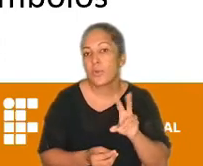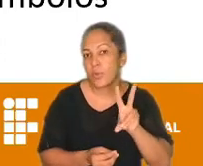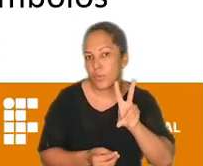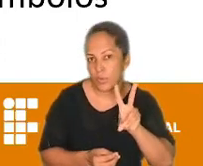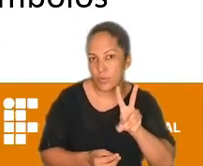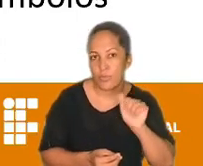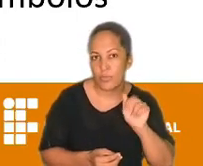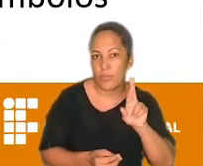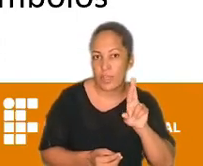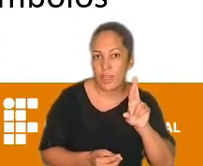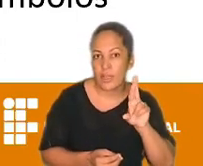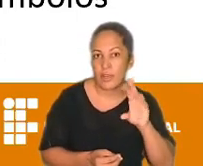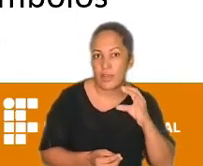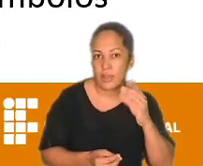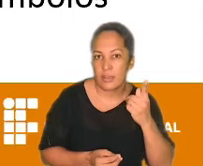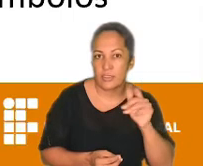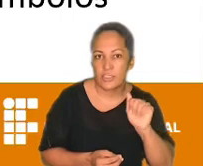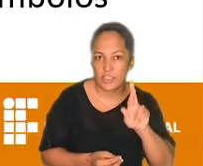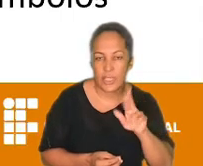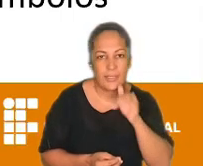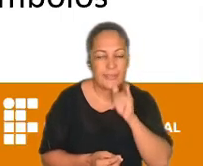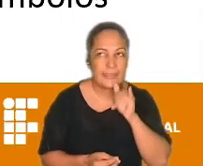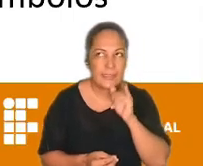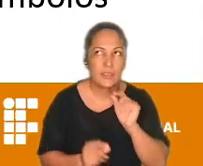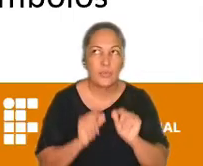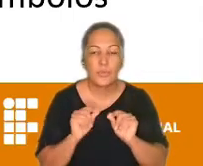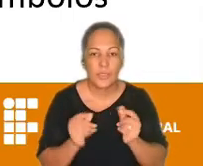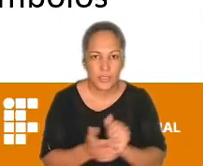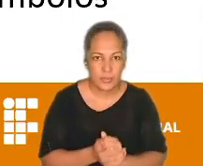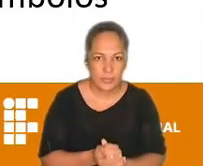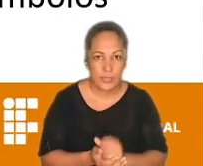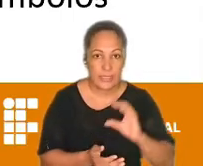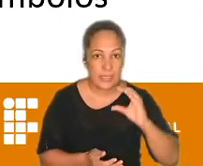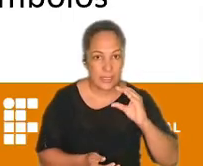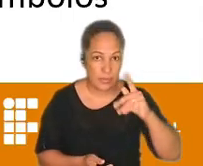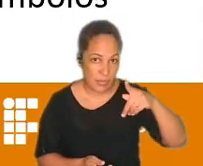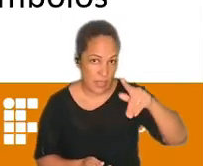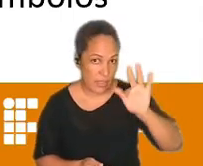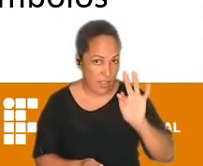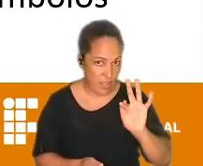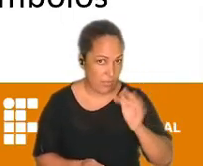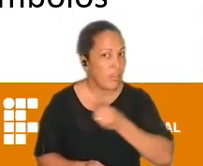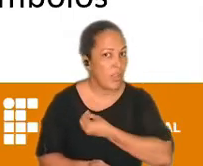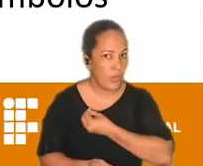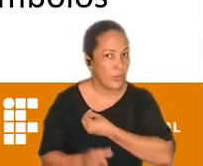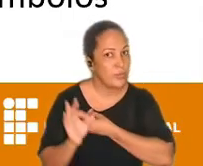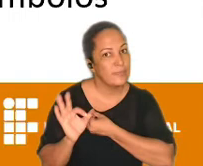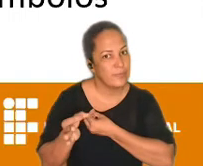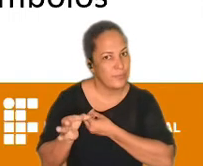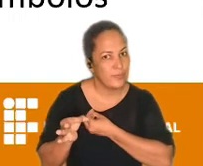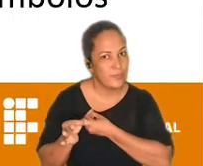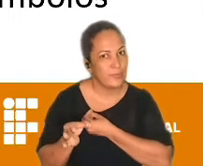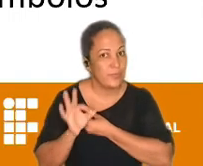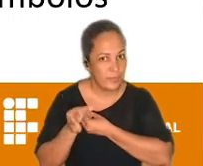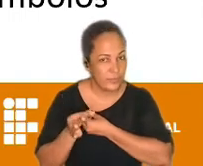varchar. Exemplo clássico dos clássicos: CPF. CPF é número, não é? Correto?